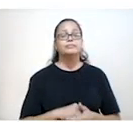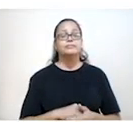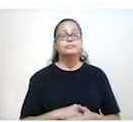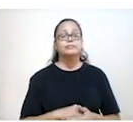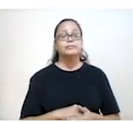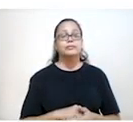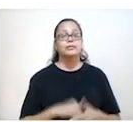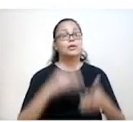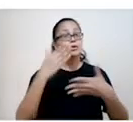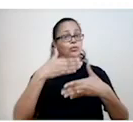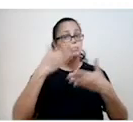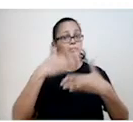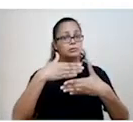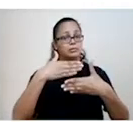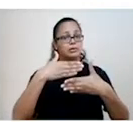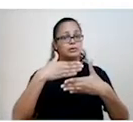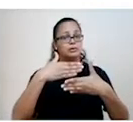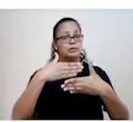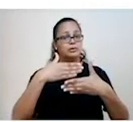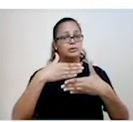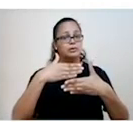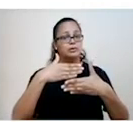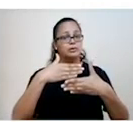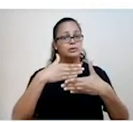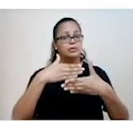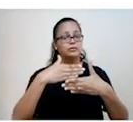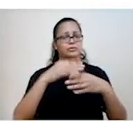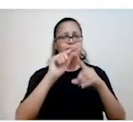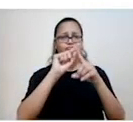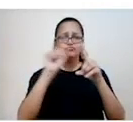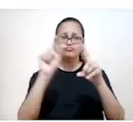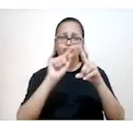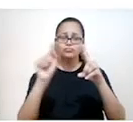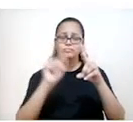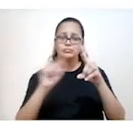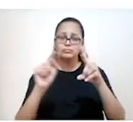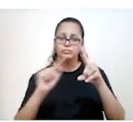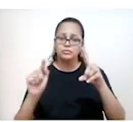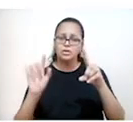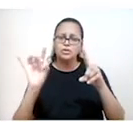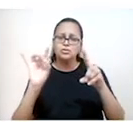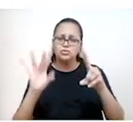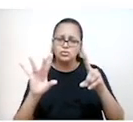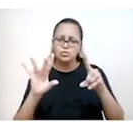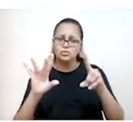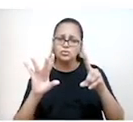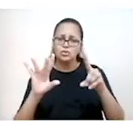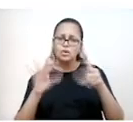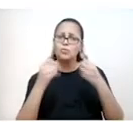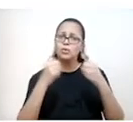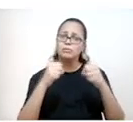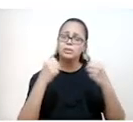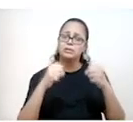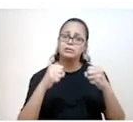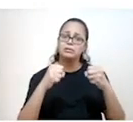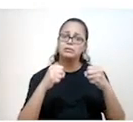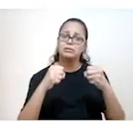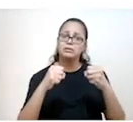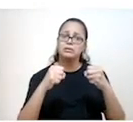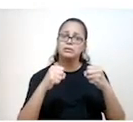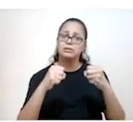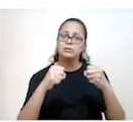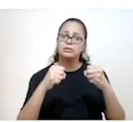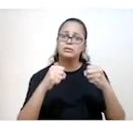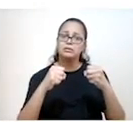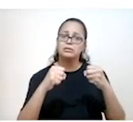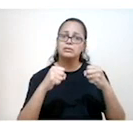Então, numa prova, até uma prova, eu rabisco a introdução. Pego só o que interessa. Não, quando eu for ler o exercício, eu